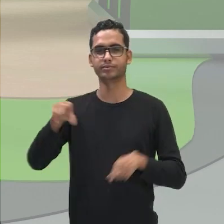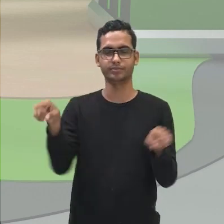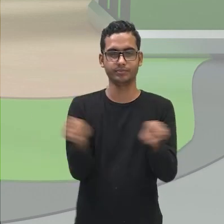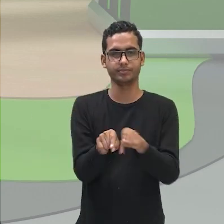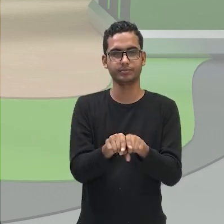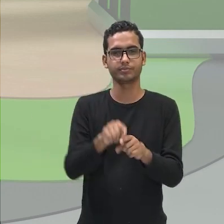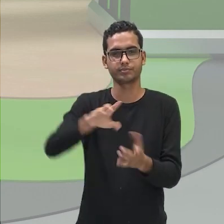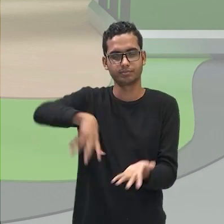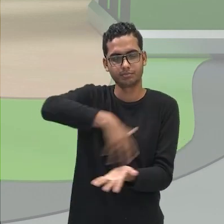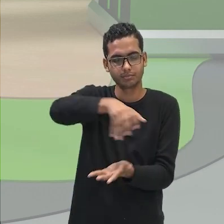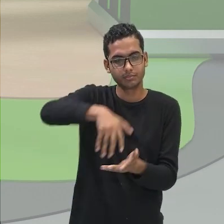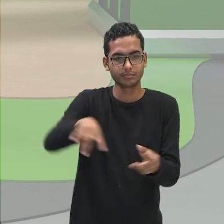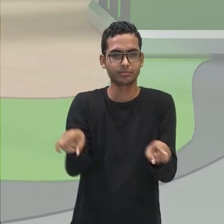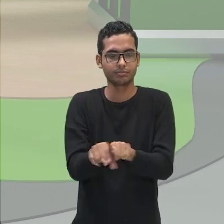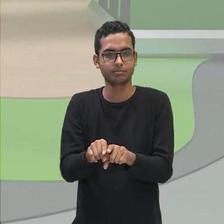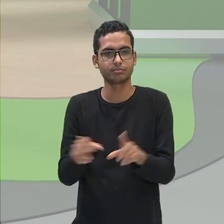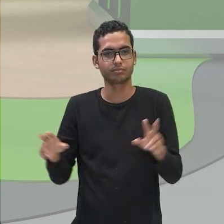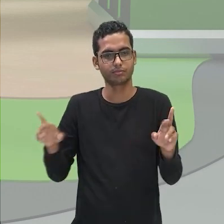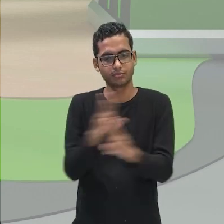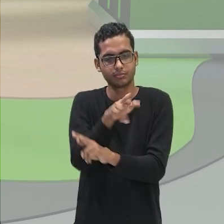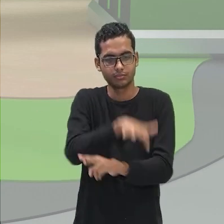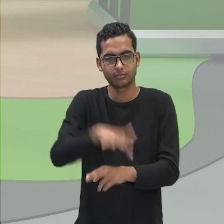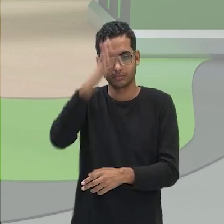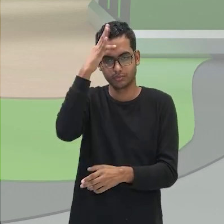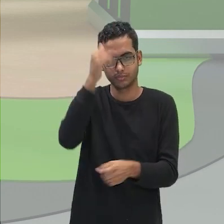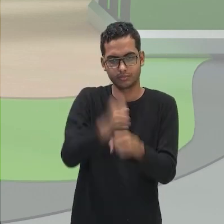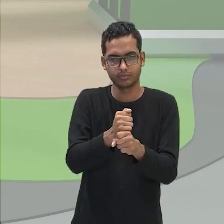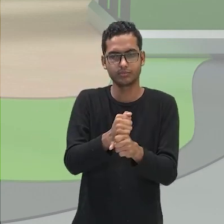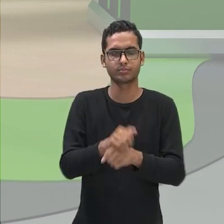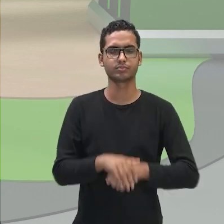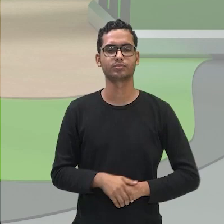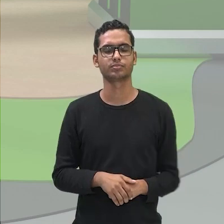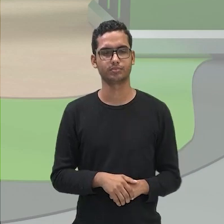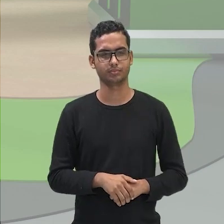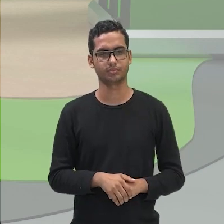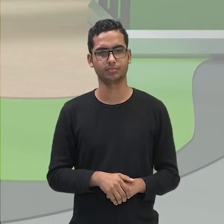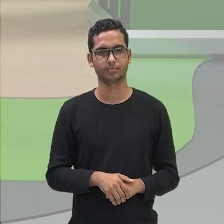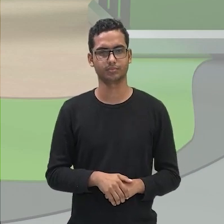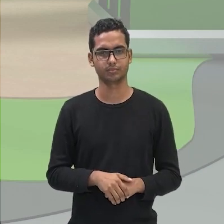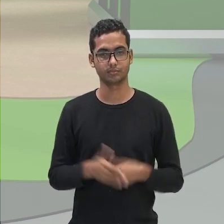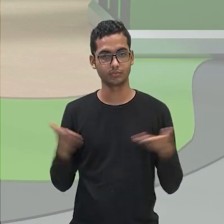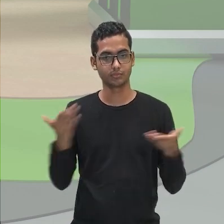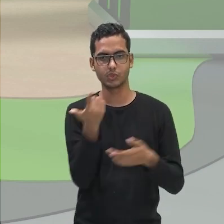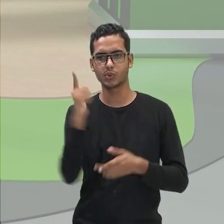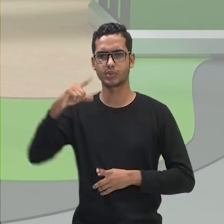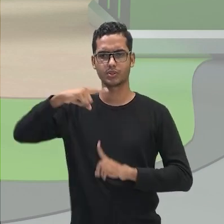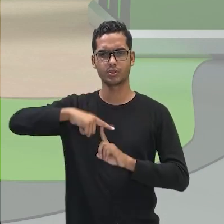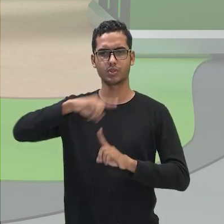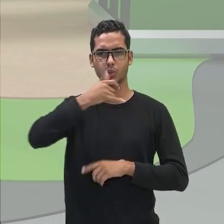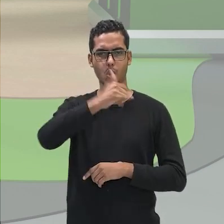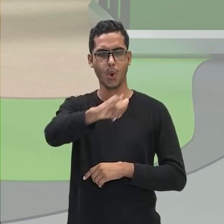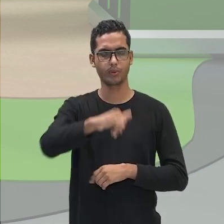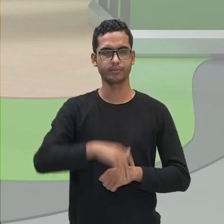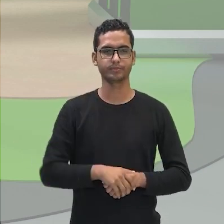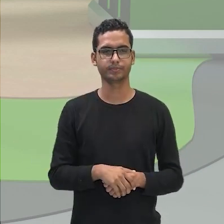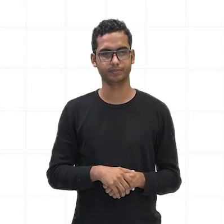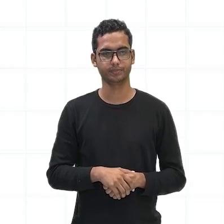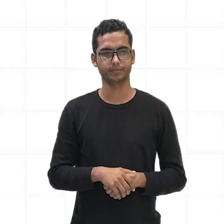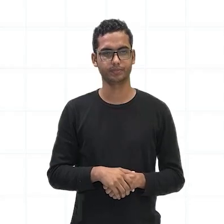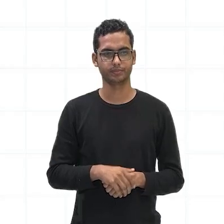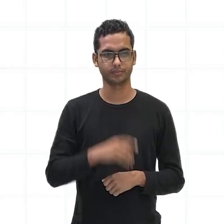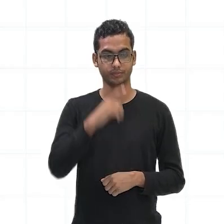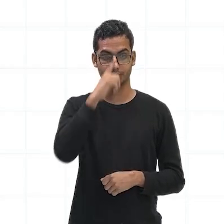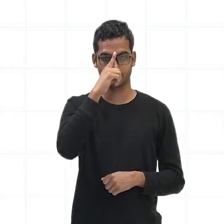a presença da física aí no nosso dia a dia. Então a gente vai conhecer agora um outro tipo de energia, que é a energia térmica. Observe aí na nossa próxima